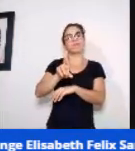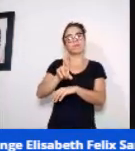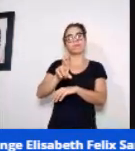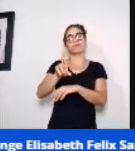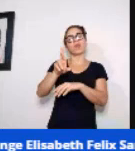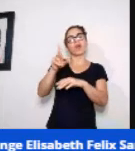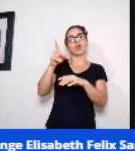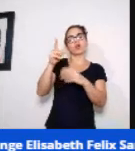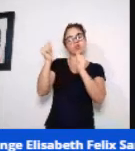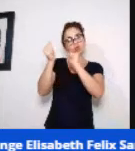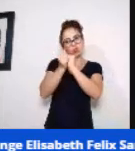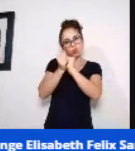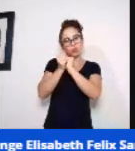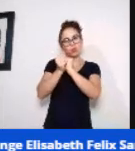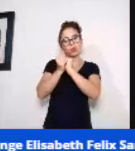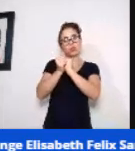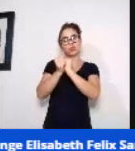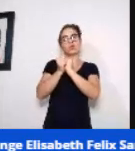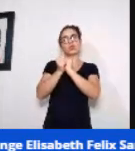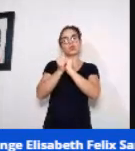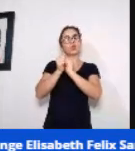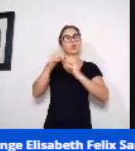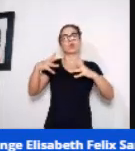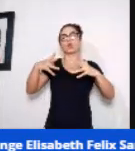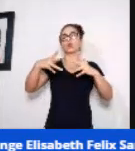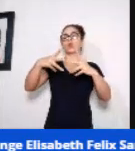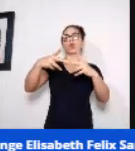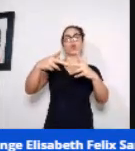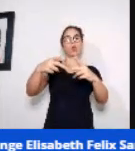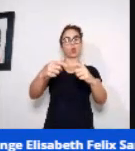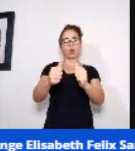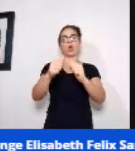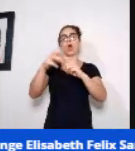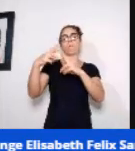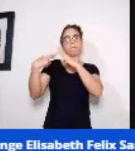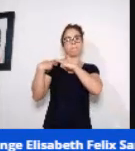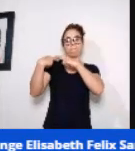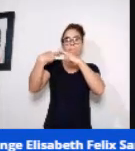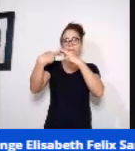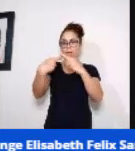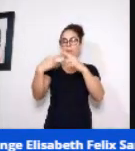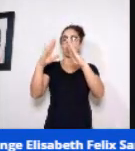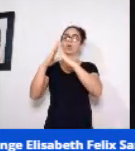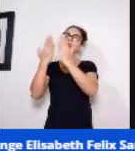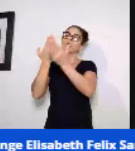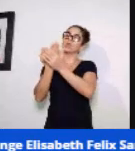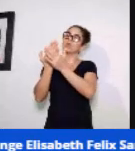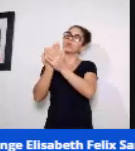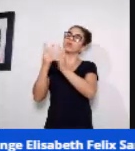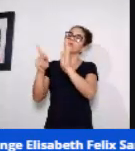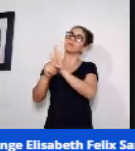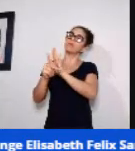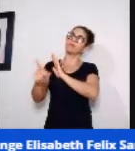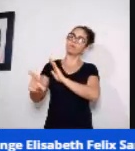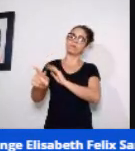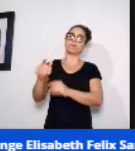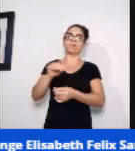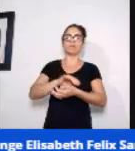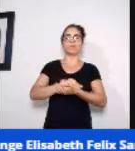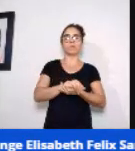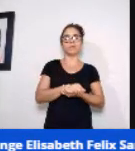em consonância com todos os segmentos a responsabilidade da unidade escolar. Pode passar, por favor.